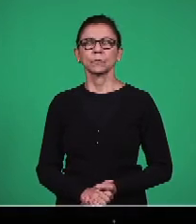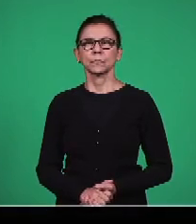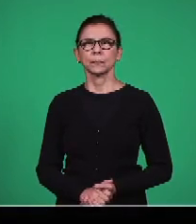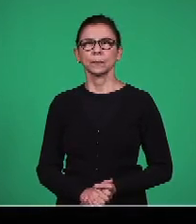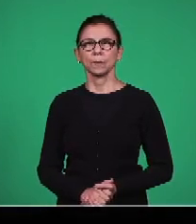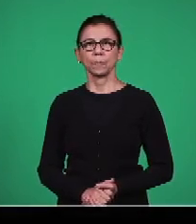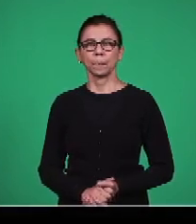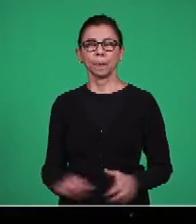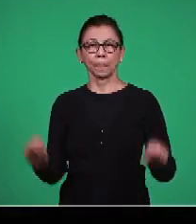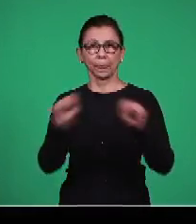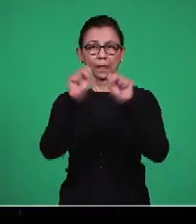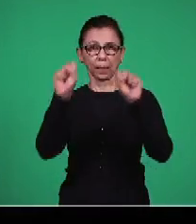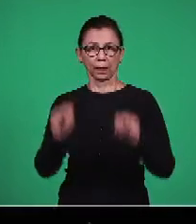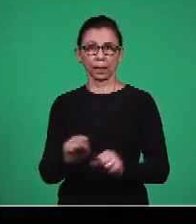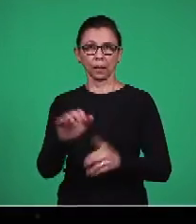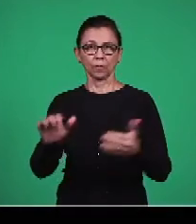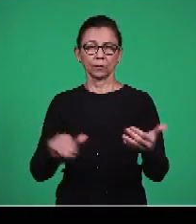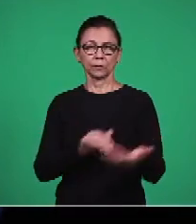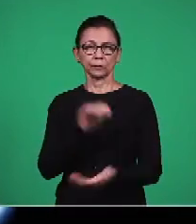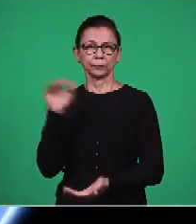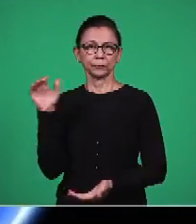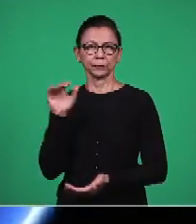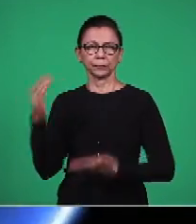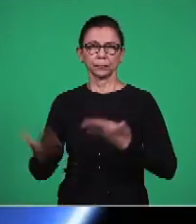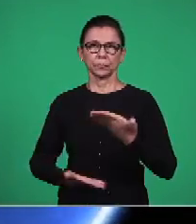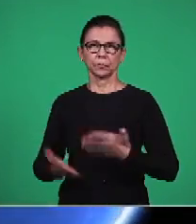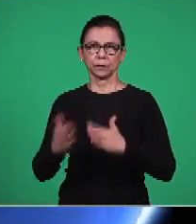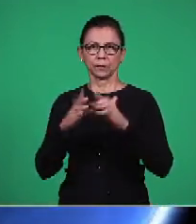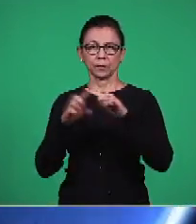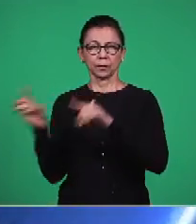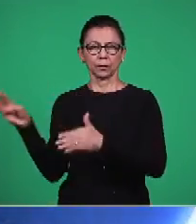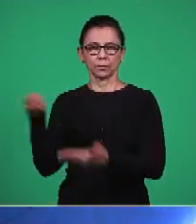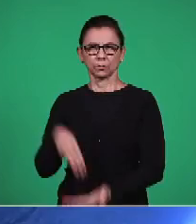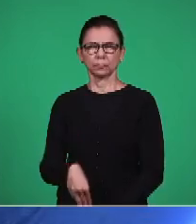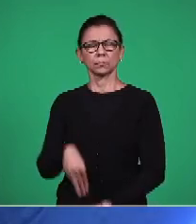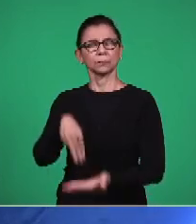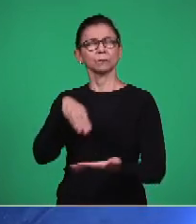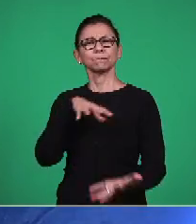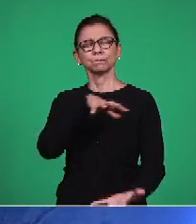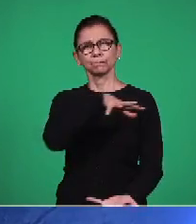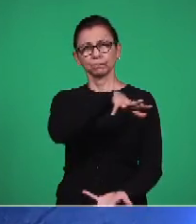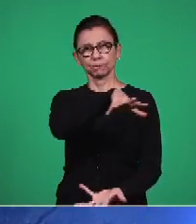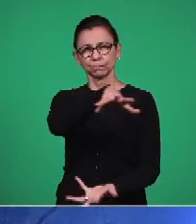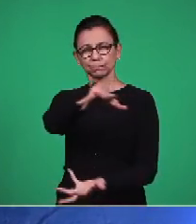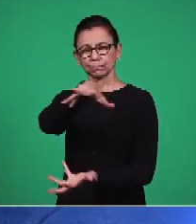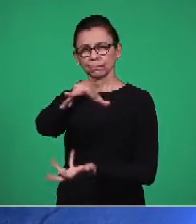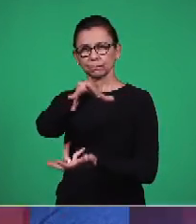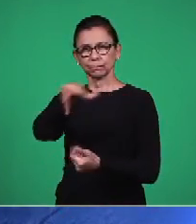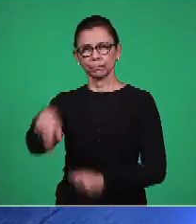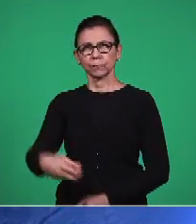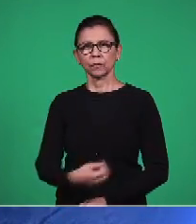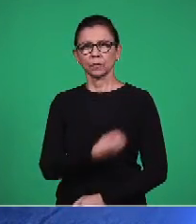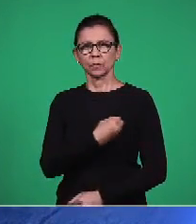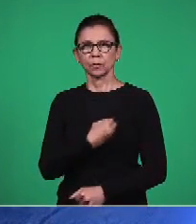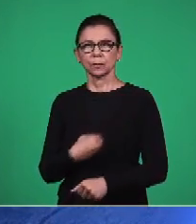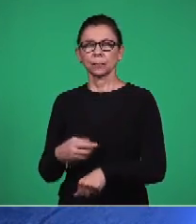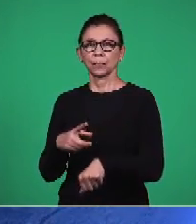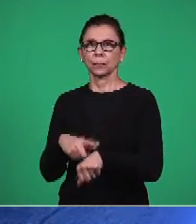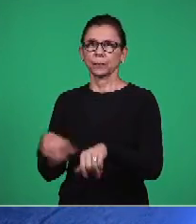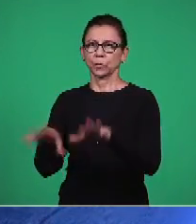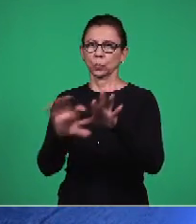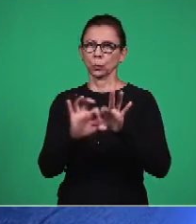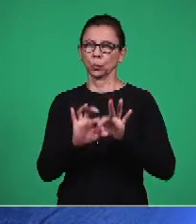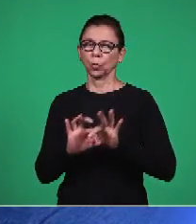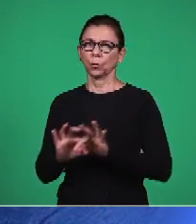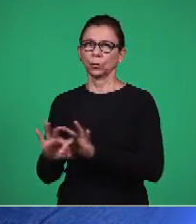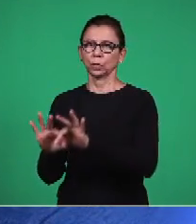Através do sistema de transmissão, os membros da Igreja Cristã Maranata de todo o planeta vivem um momento de unidade